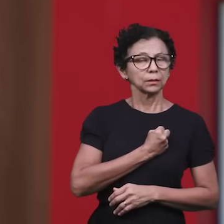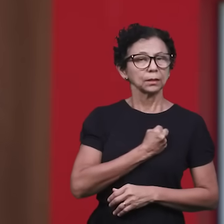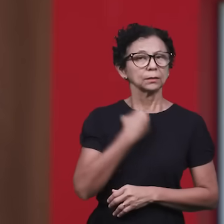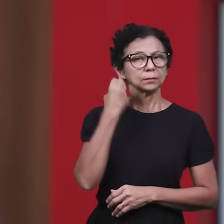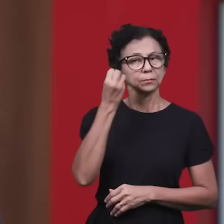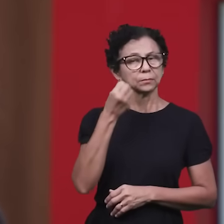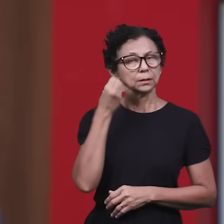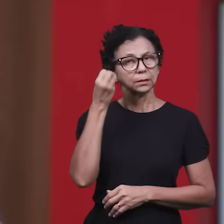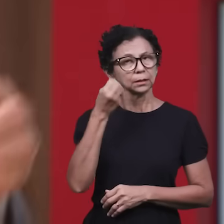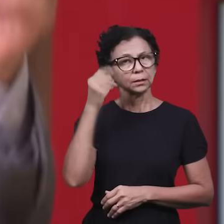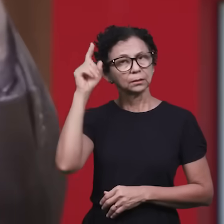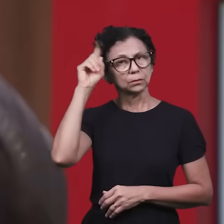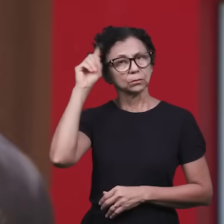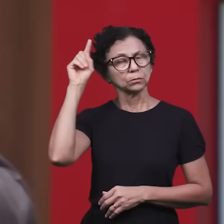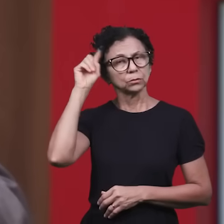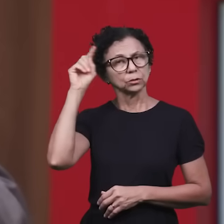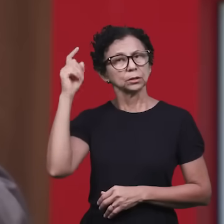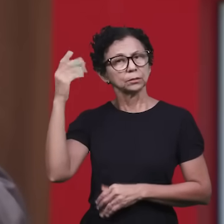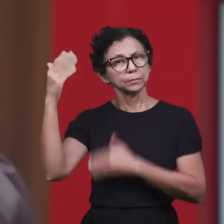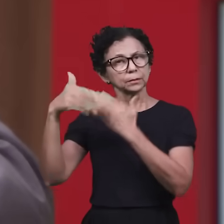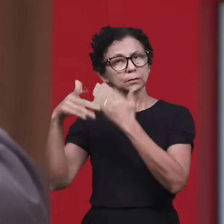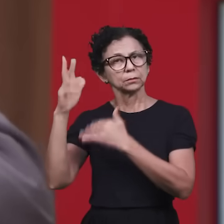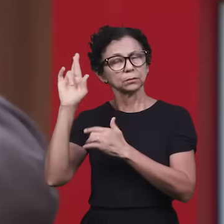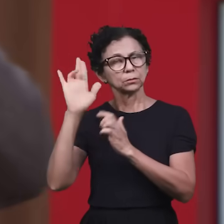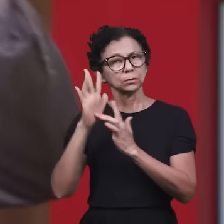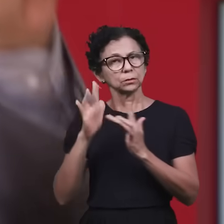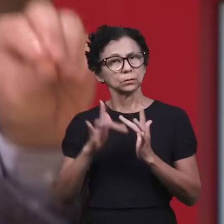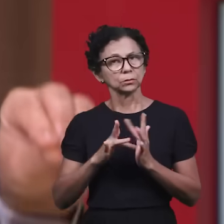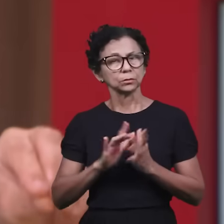instituído aqui no Senhor Jesus após a sua ressurreição.